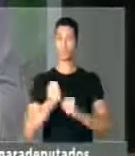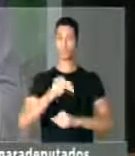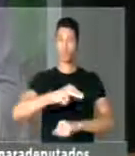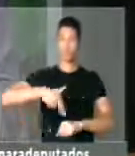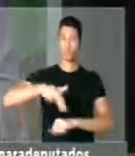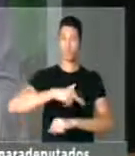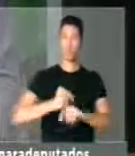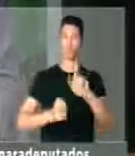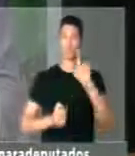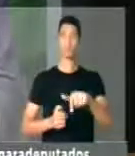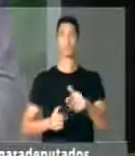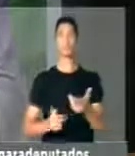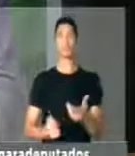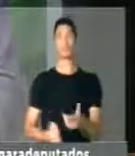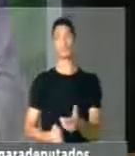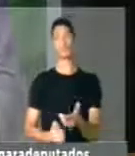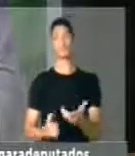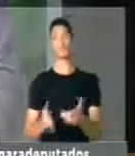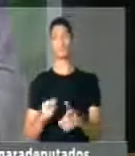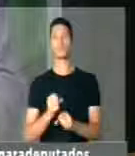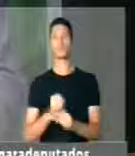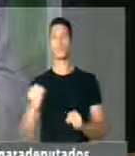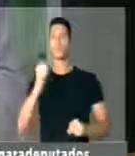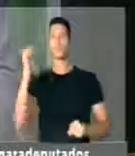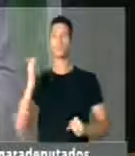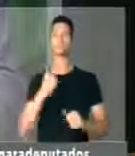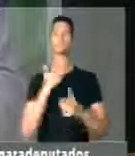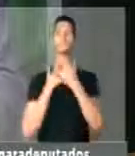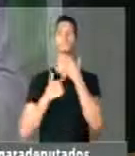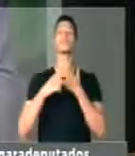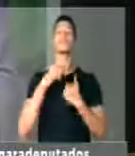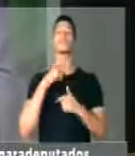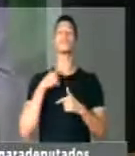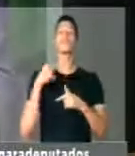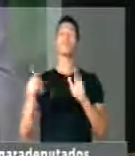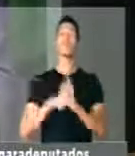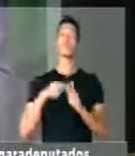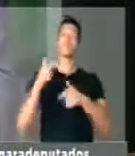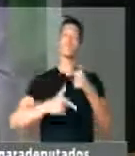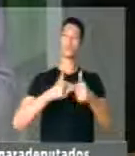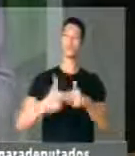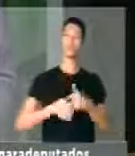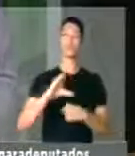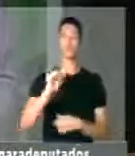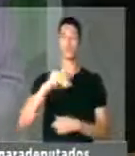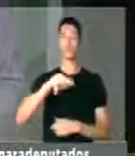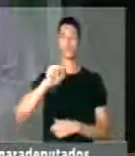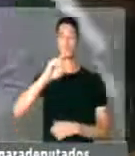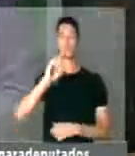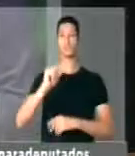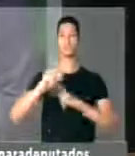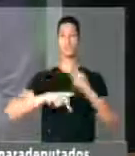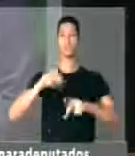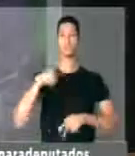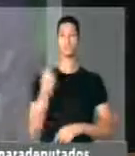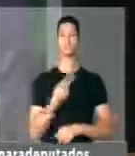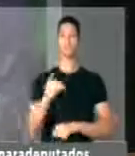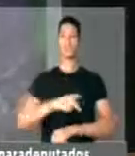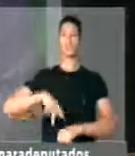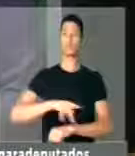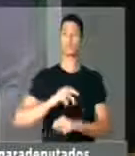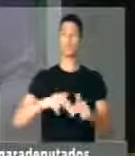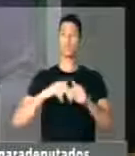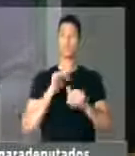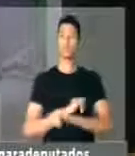nação. Essa era o grande desejo dos trabalhadores e das camadas populares do nosso país. Por isso